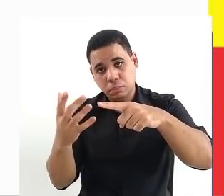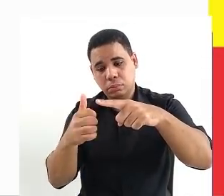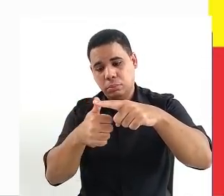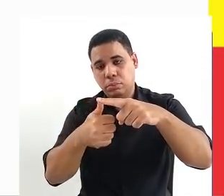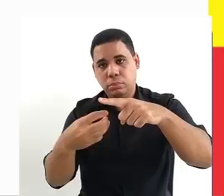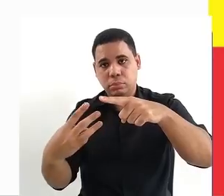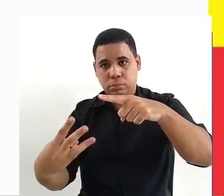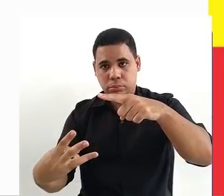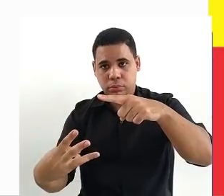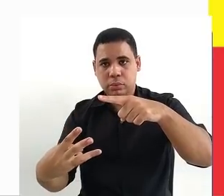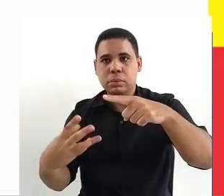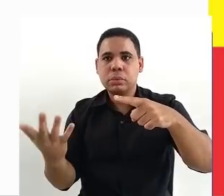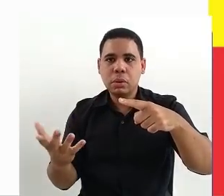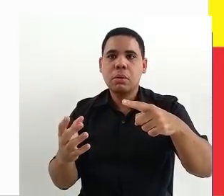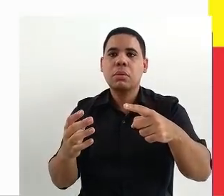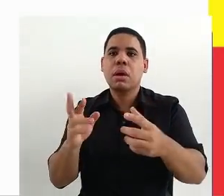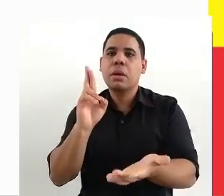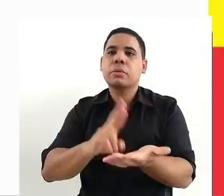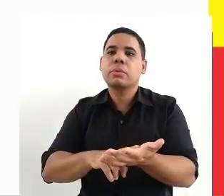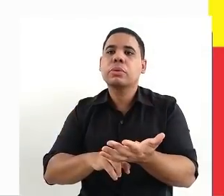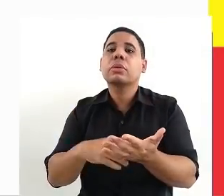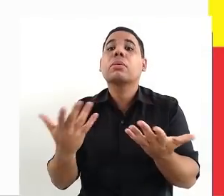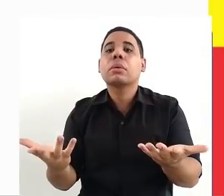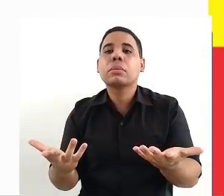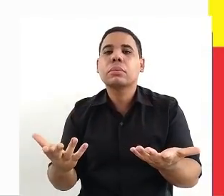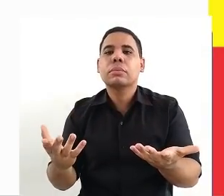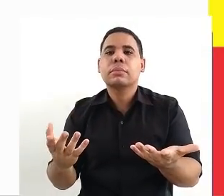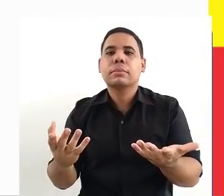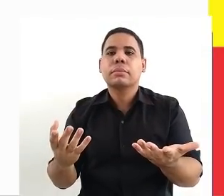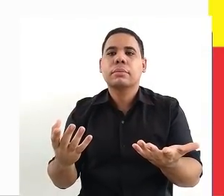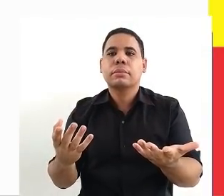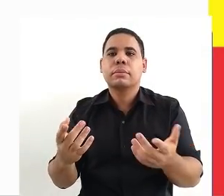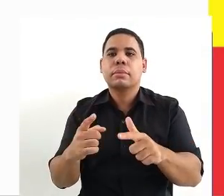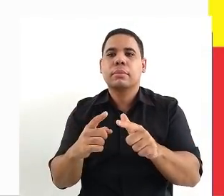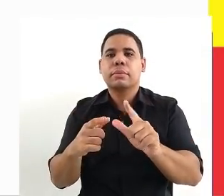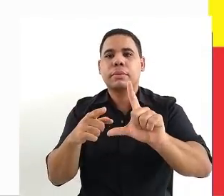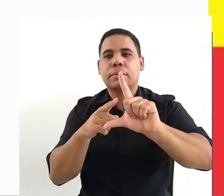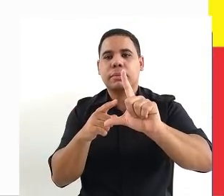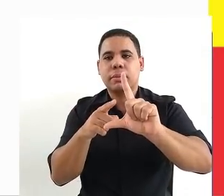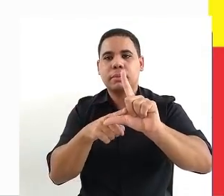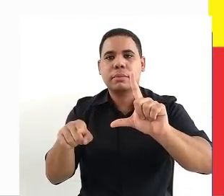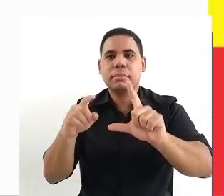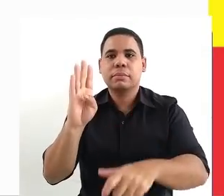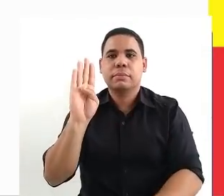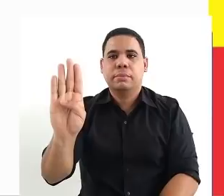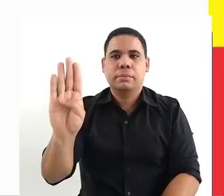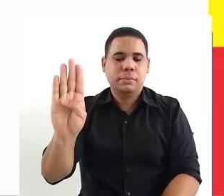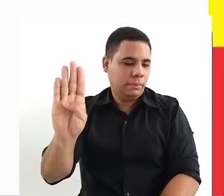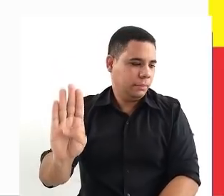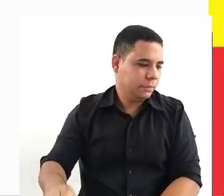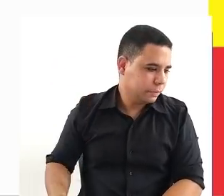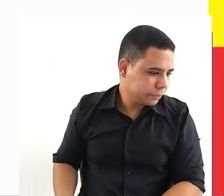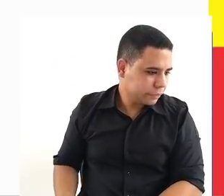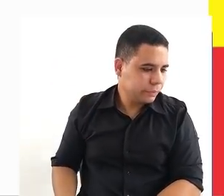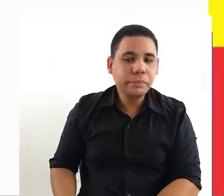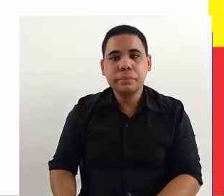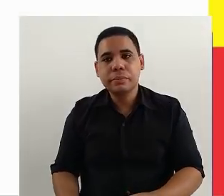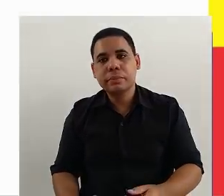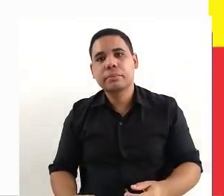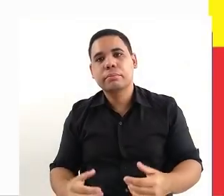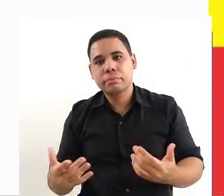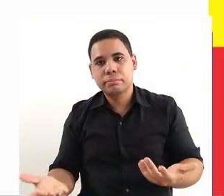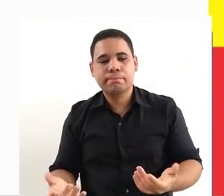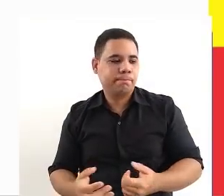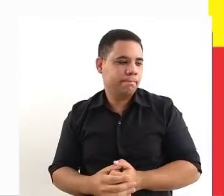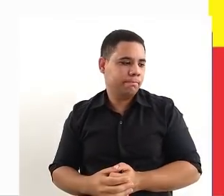possibilidades em 13. Resposta letra B. Sempre lembrando que vai ser uma fraçãozinha